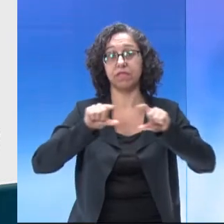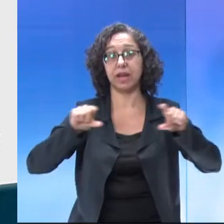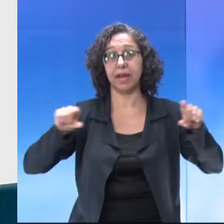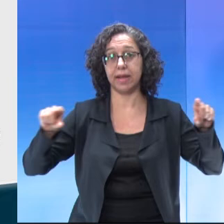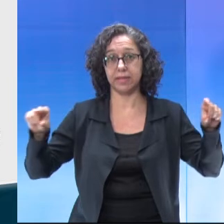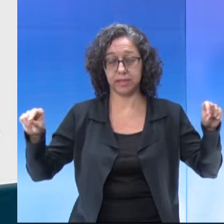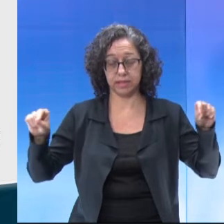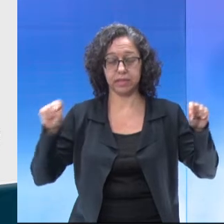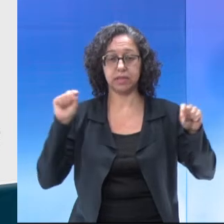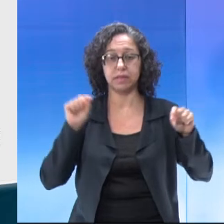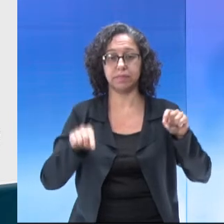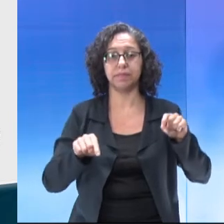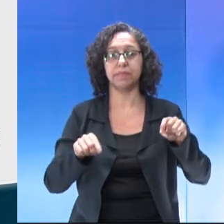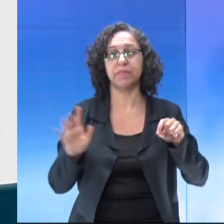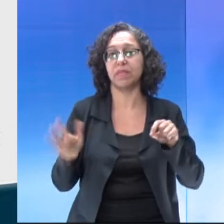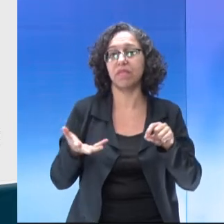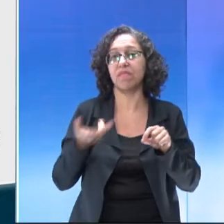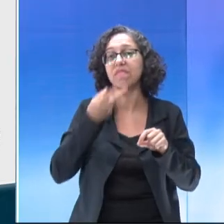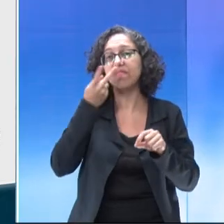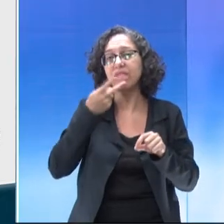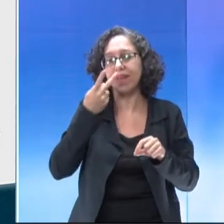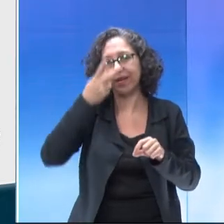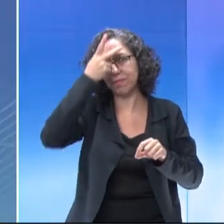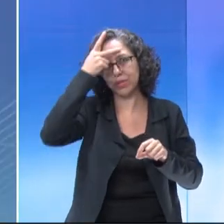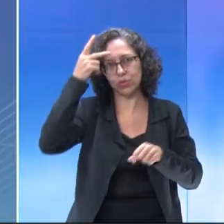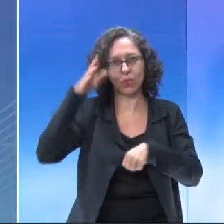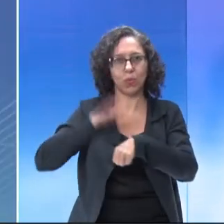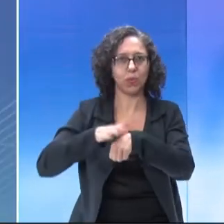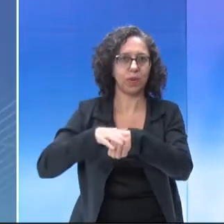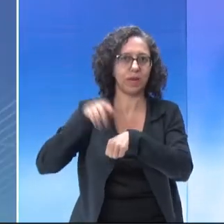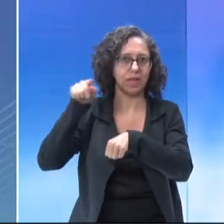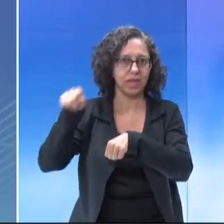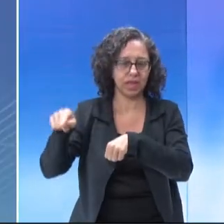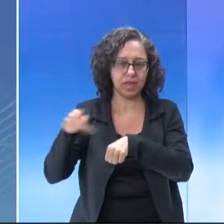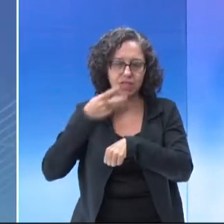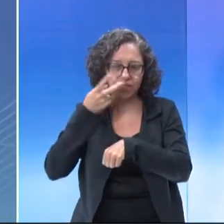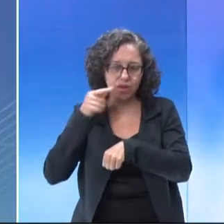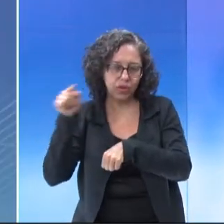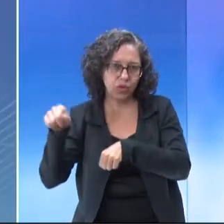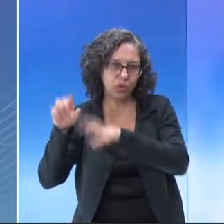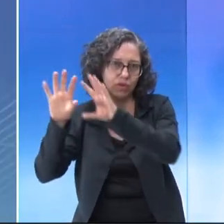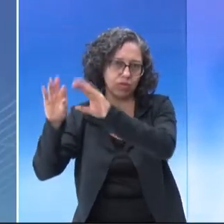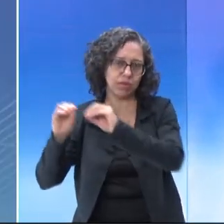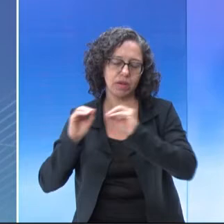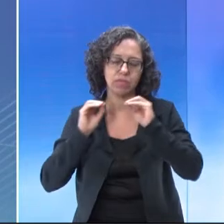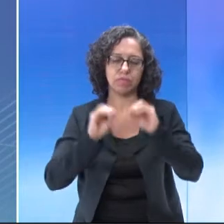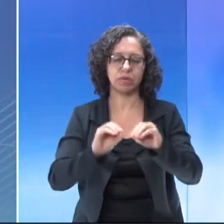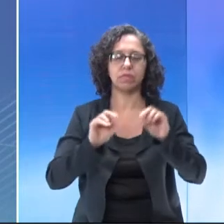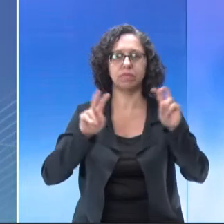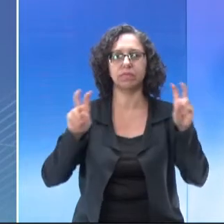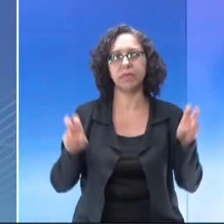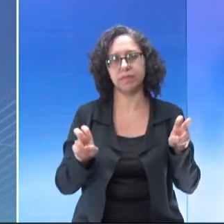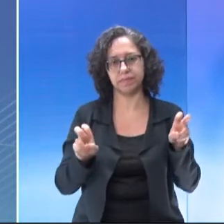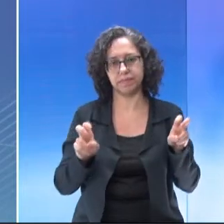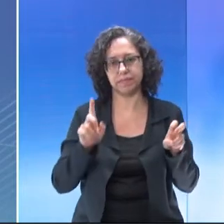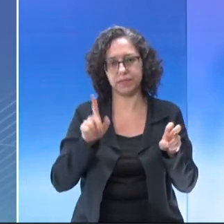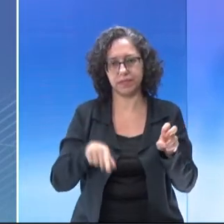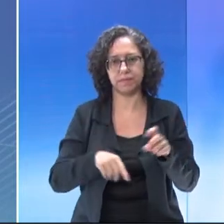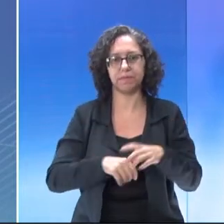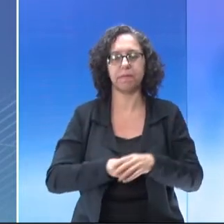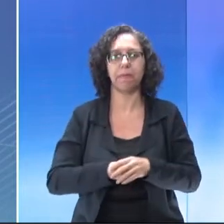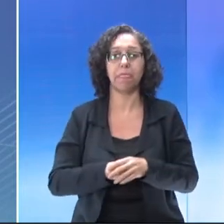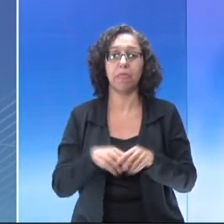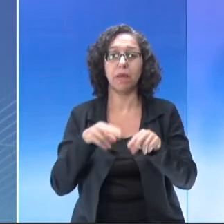da perfeição. É uma fala de alguém, né? É uma citação de alguém. No caso aqui,